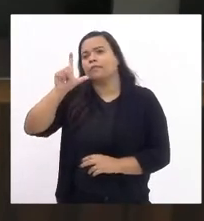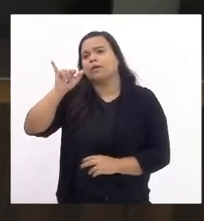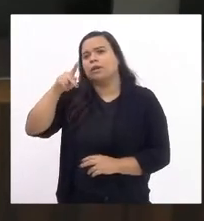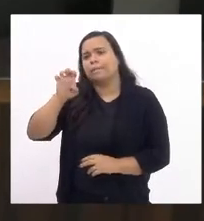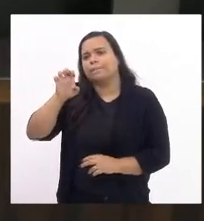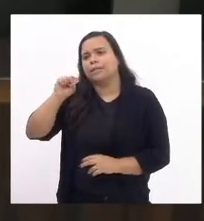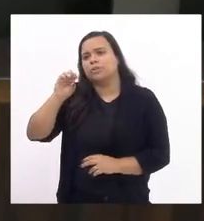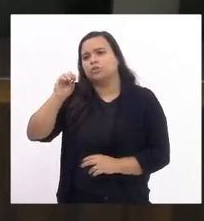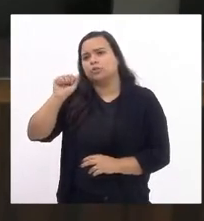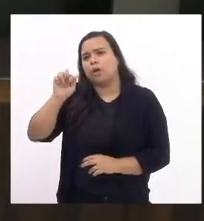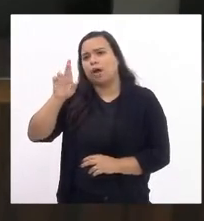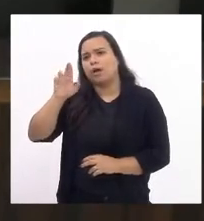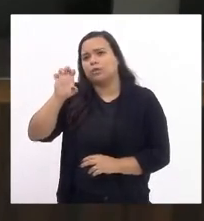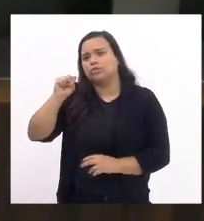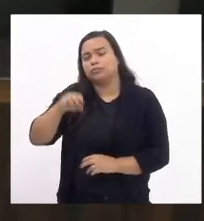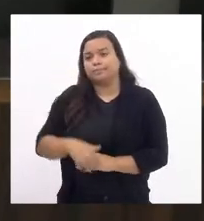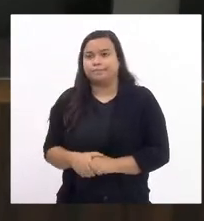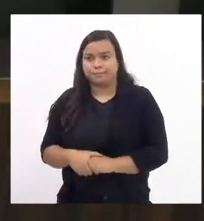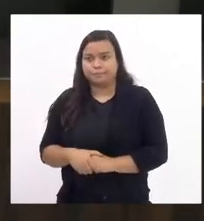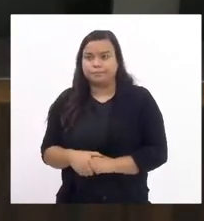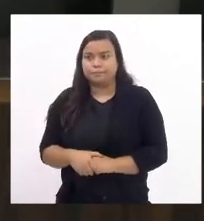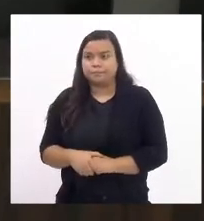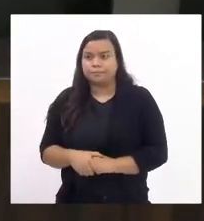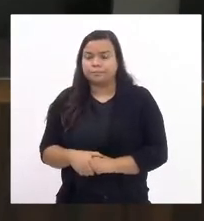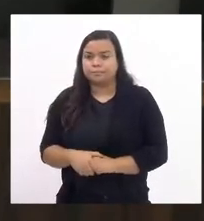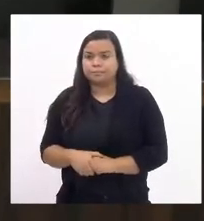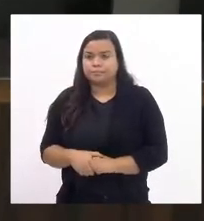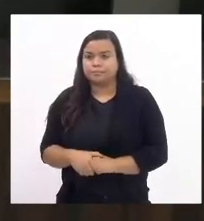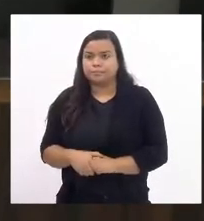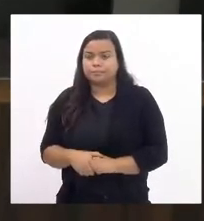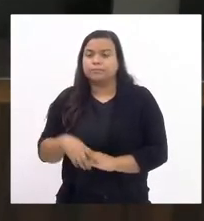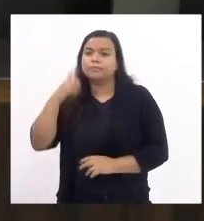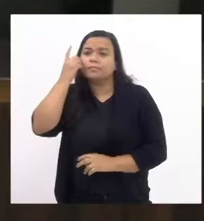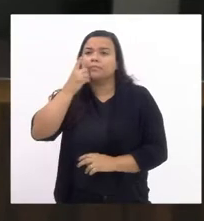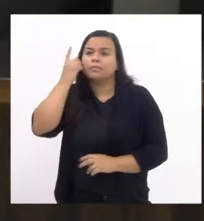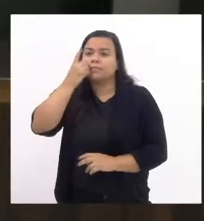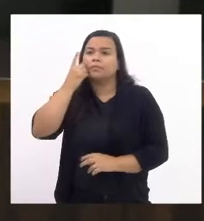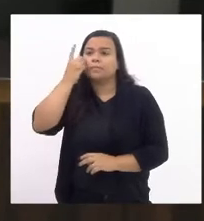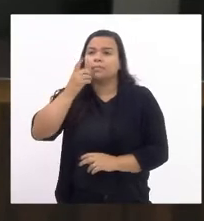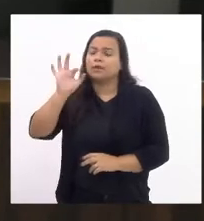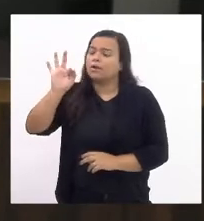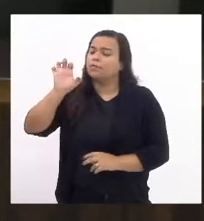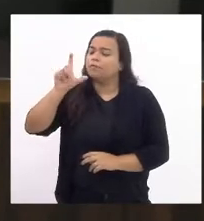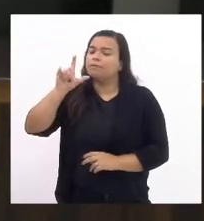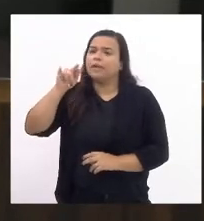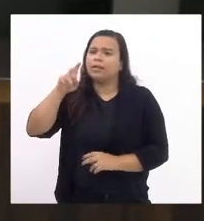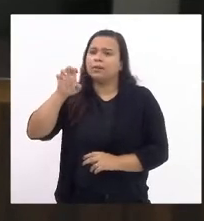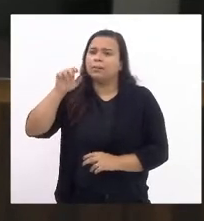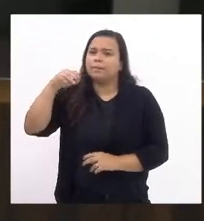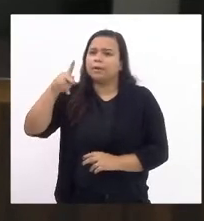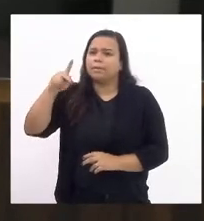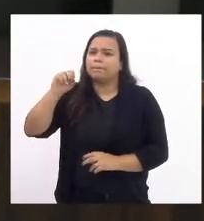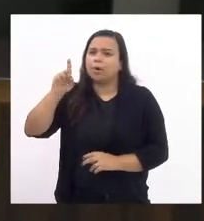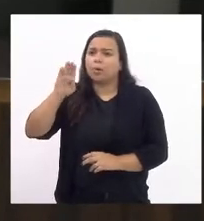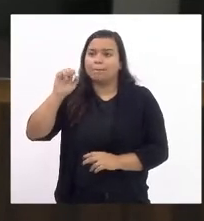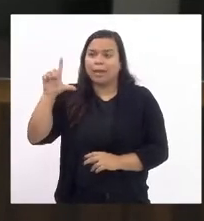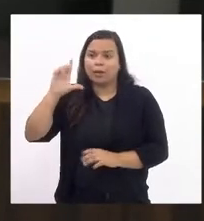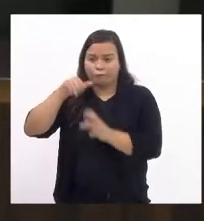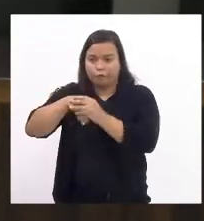Soares. Deputado Felipe Soares. Deputado Felipe Poubel, presente, vai votar.